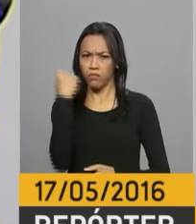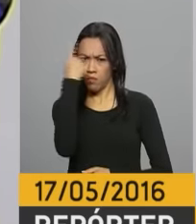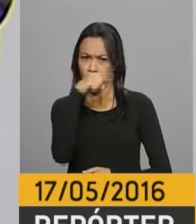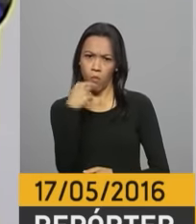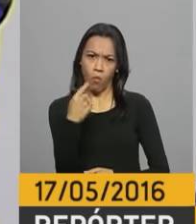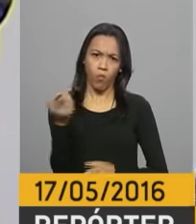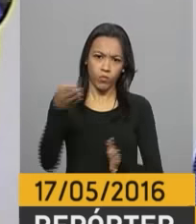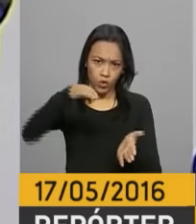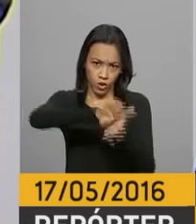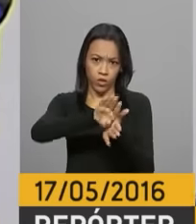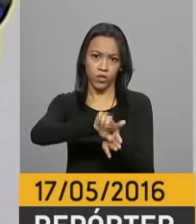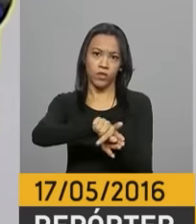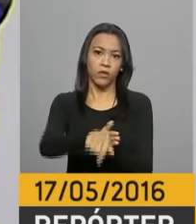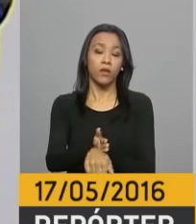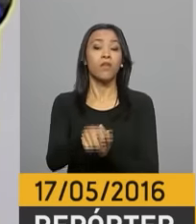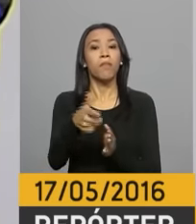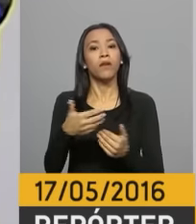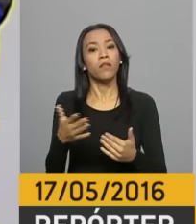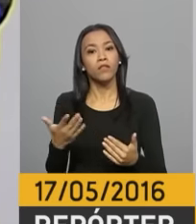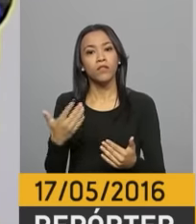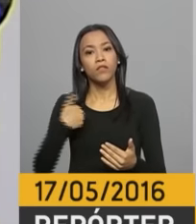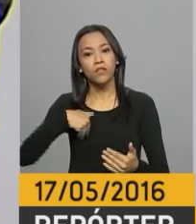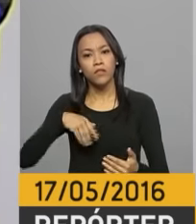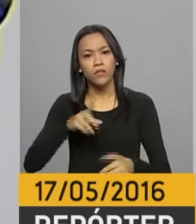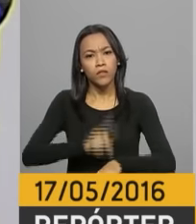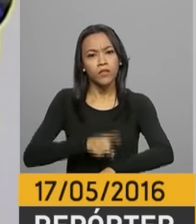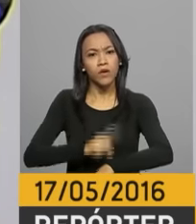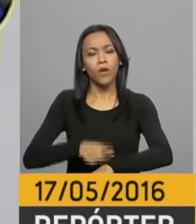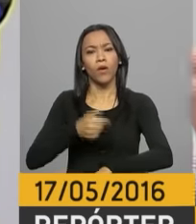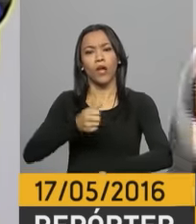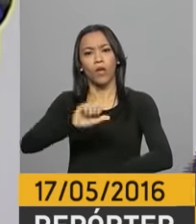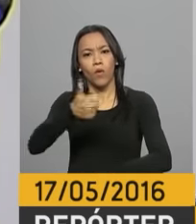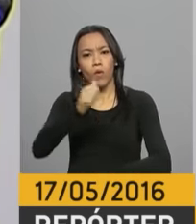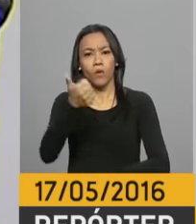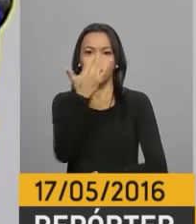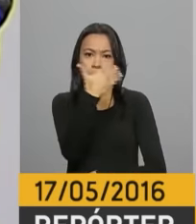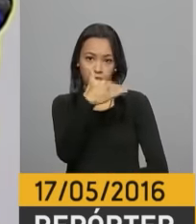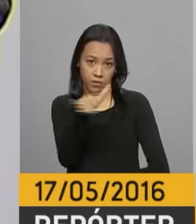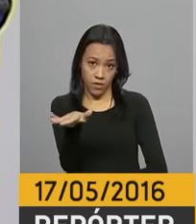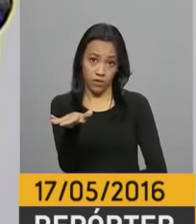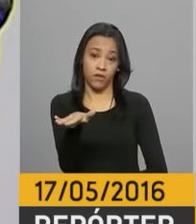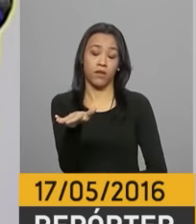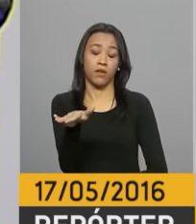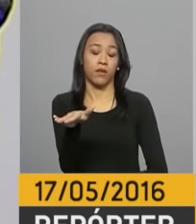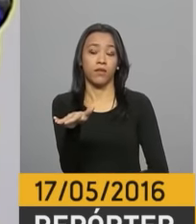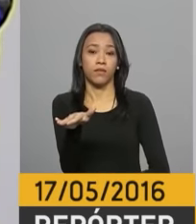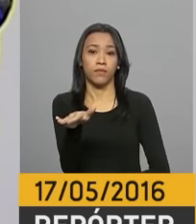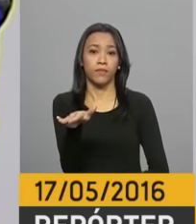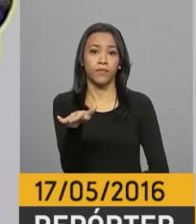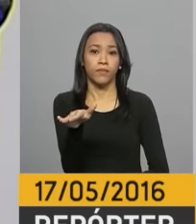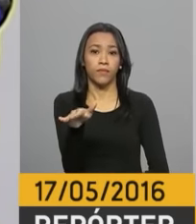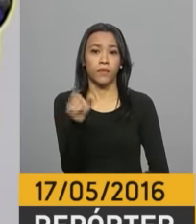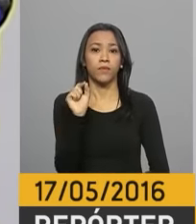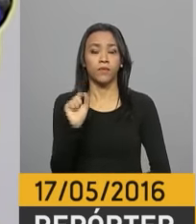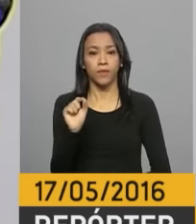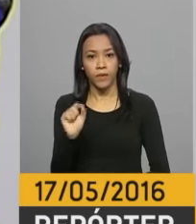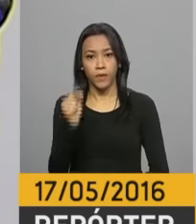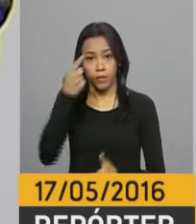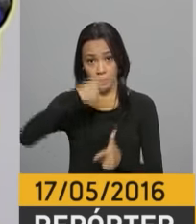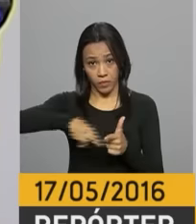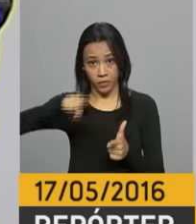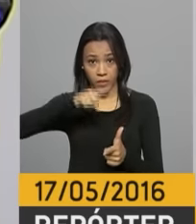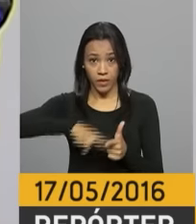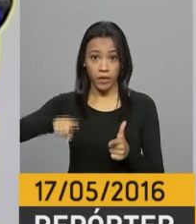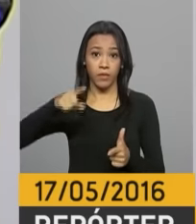ou mais. Por isso é que nós tínhamos inicialmente feito às 11h30, exatamente para estarem... Até mais um presente. O problema é que